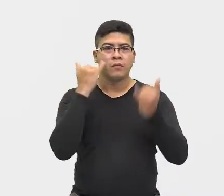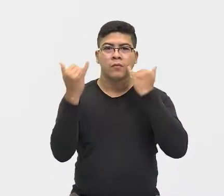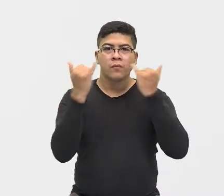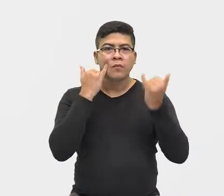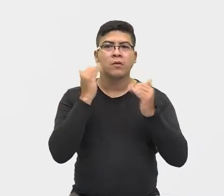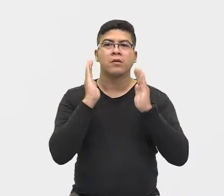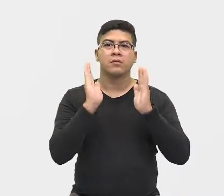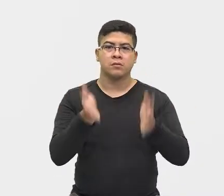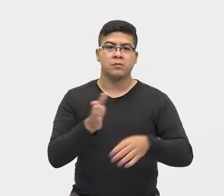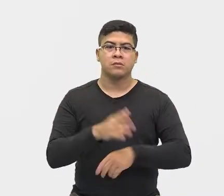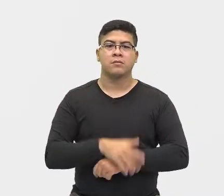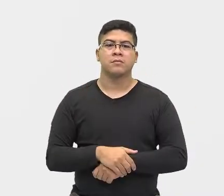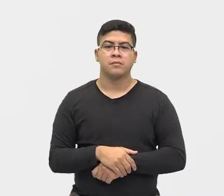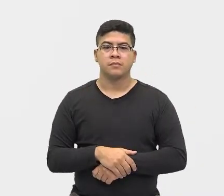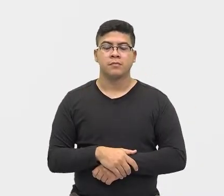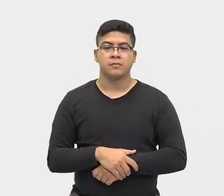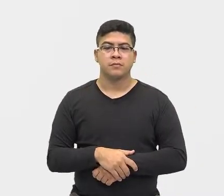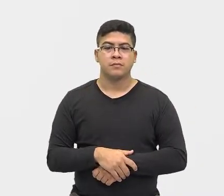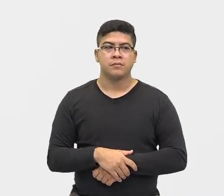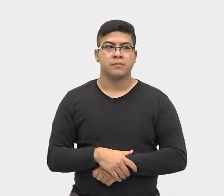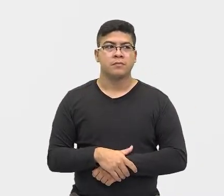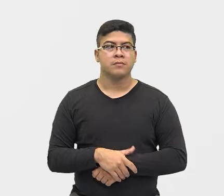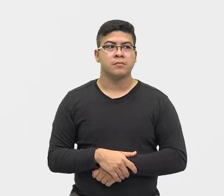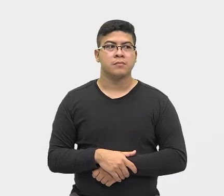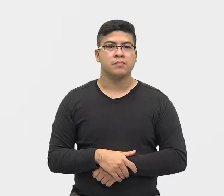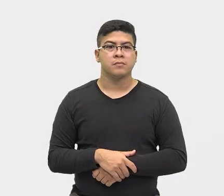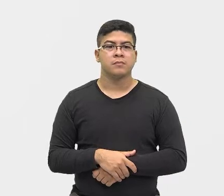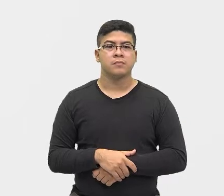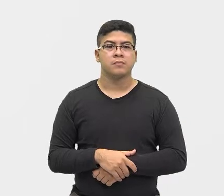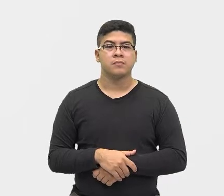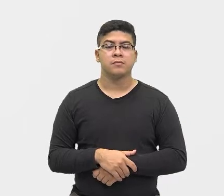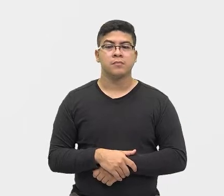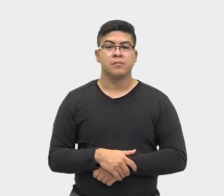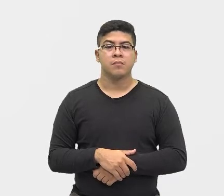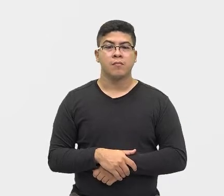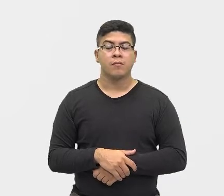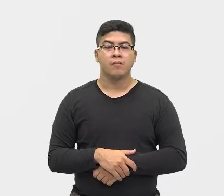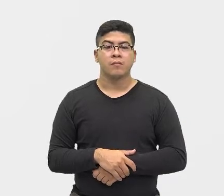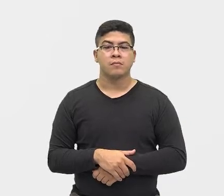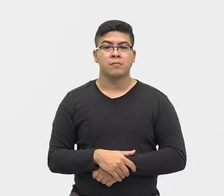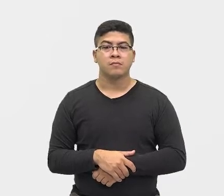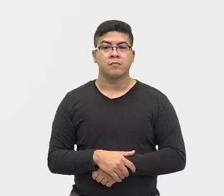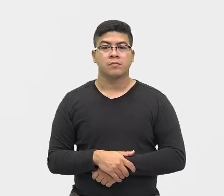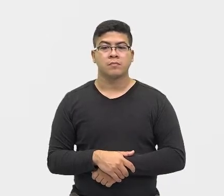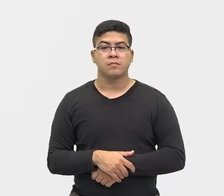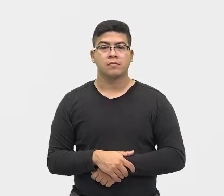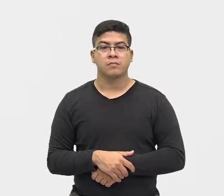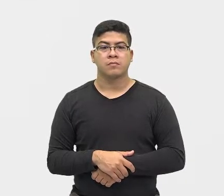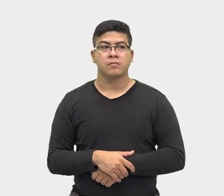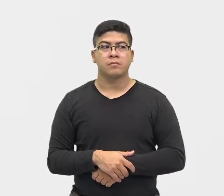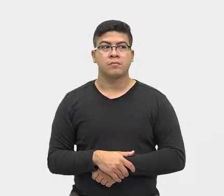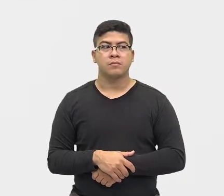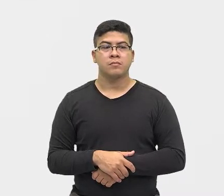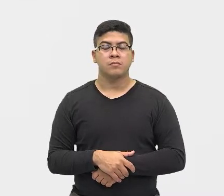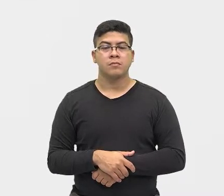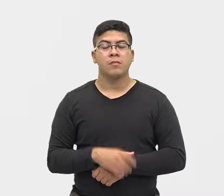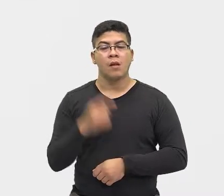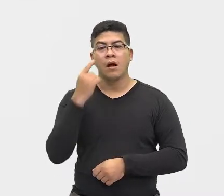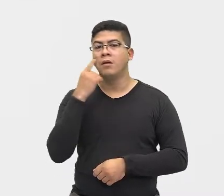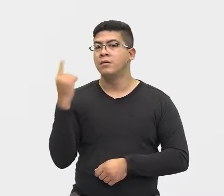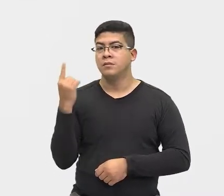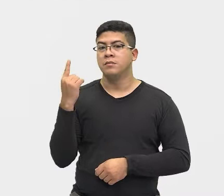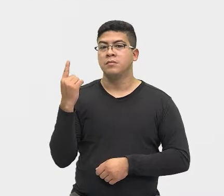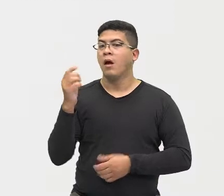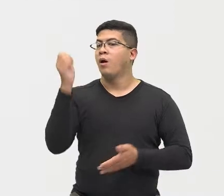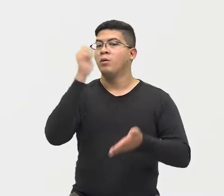Vamos tentar passar? Aqui, olha só. Então, a carta funciona como uma denúncia, e aí nós temos aqui, ó, o escritor ele começa a